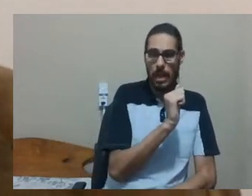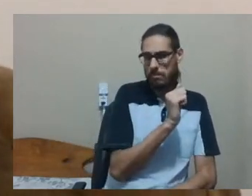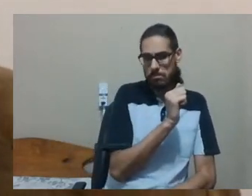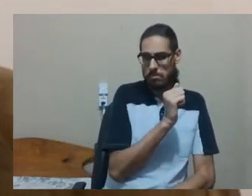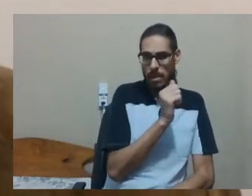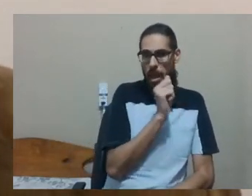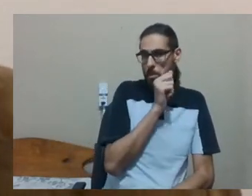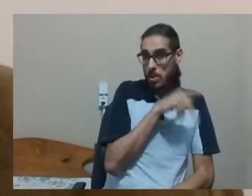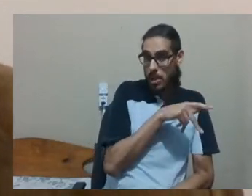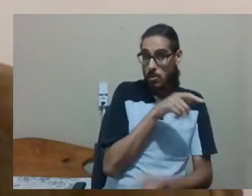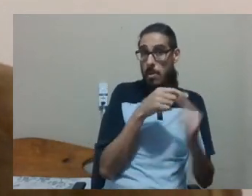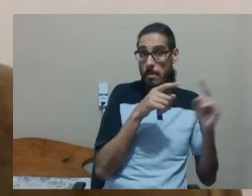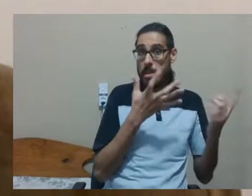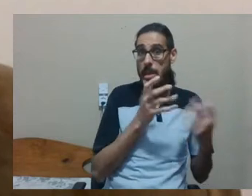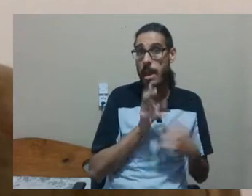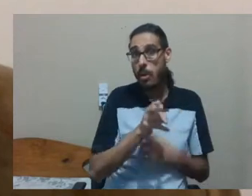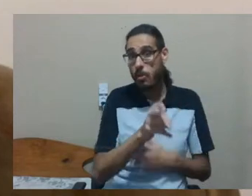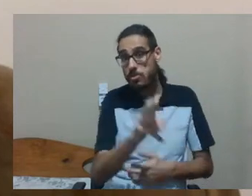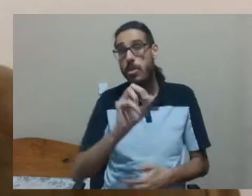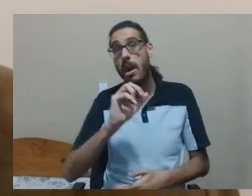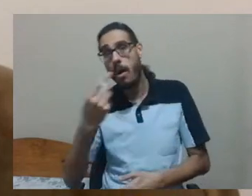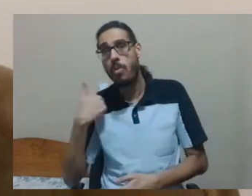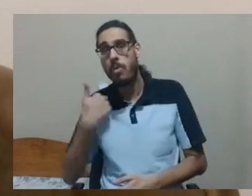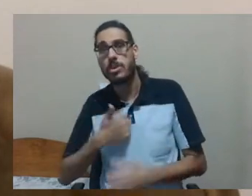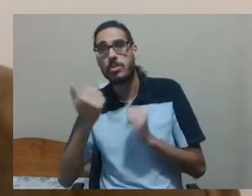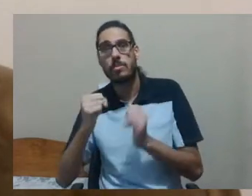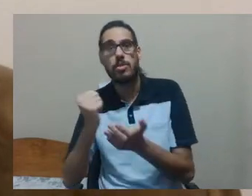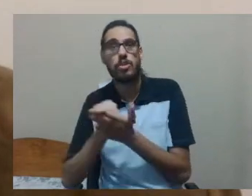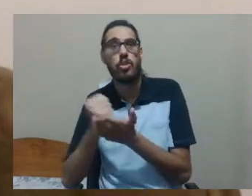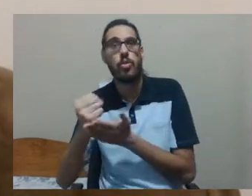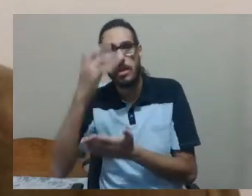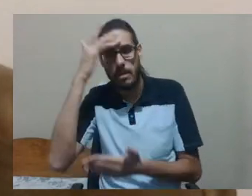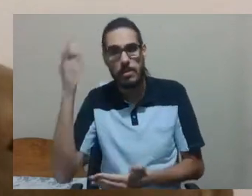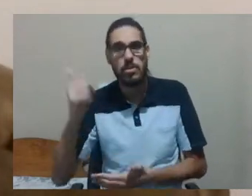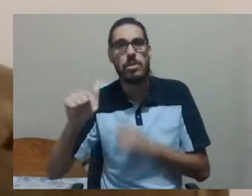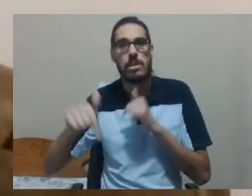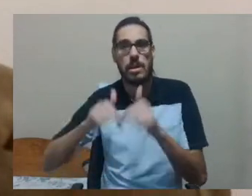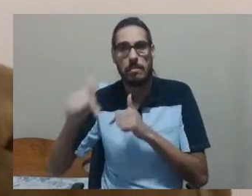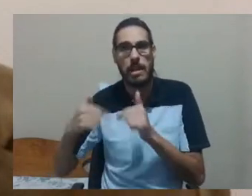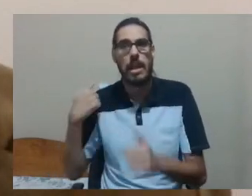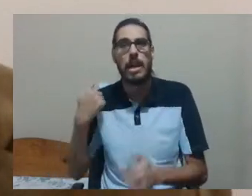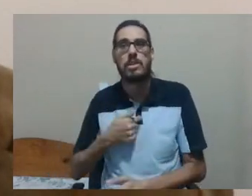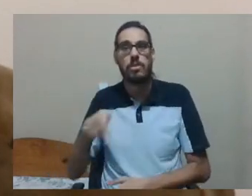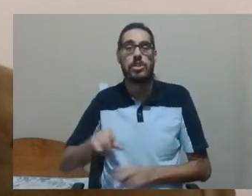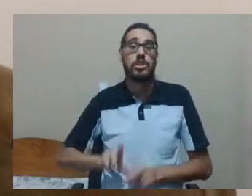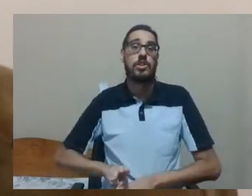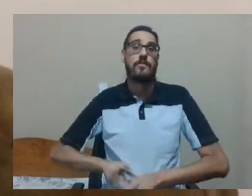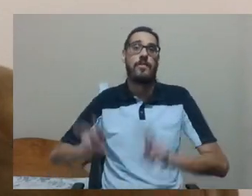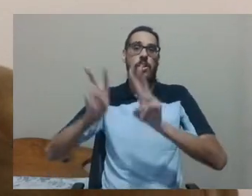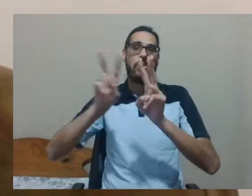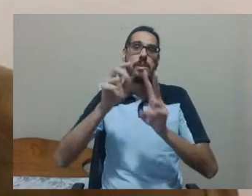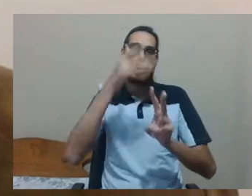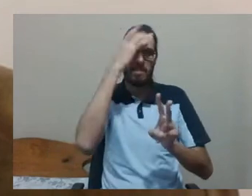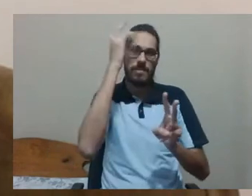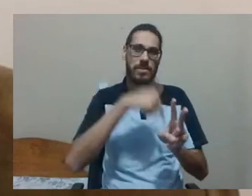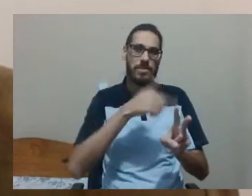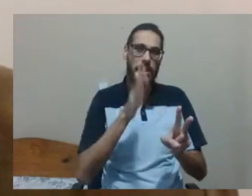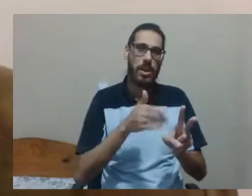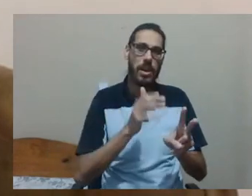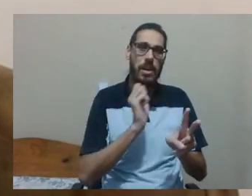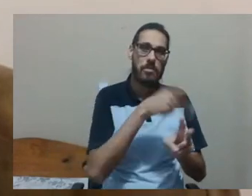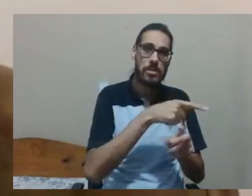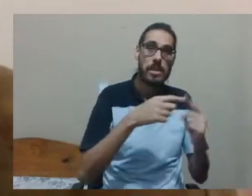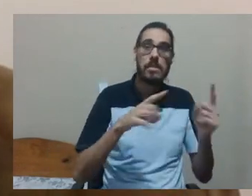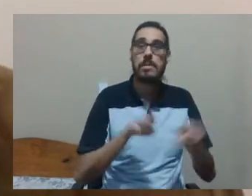gente possa contratar alguém para trabalhar. Isso é valorizar o nosso servidor que está saindo e também possibilitar que ele